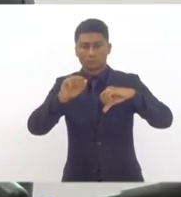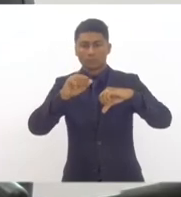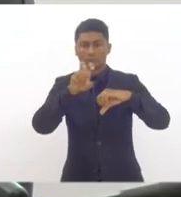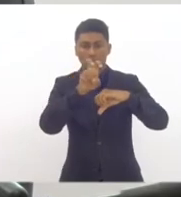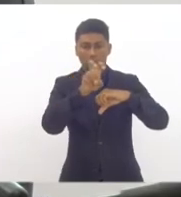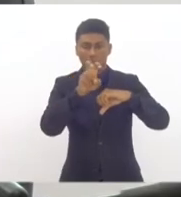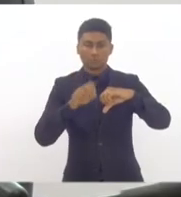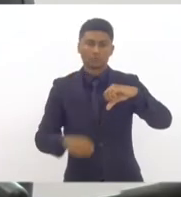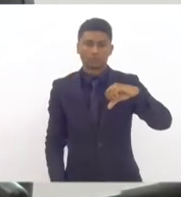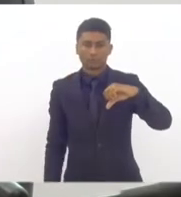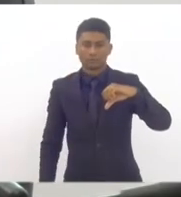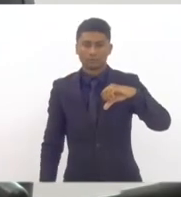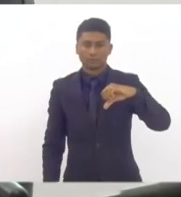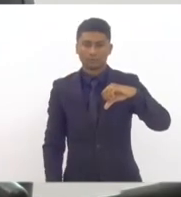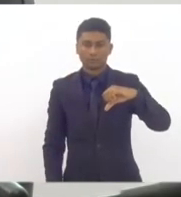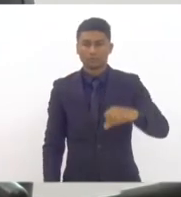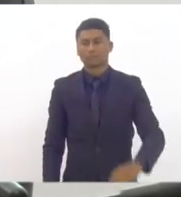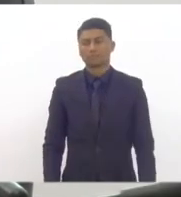5 votos.